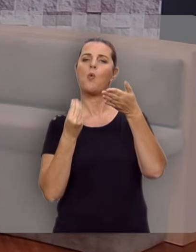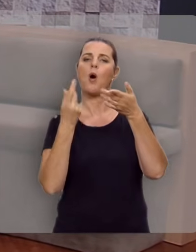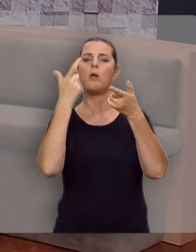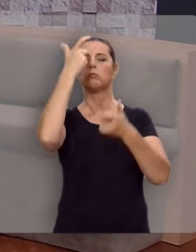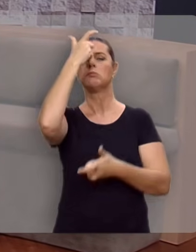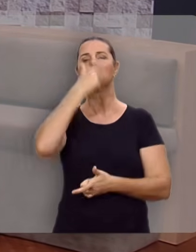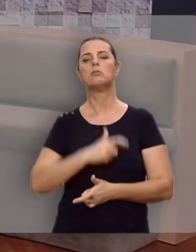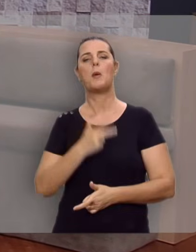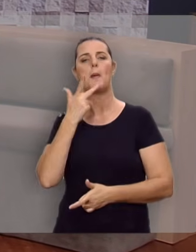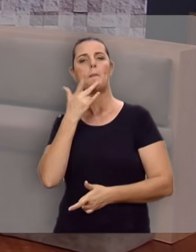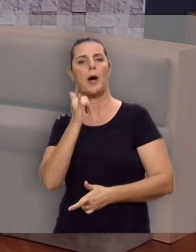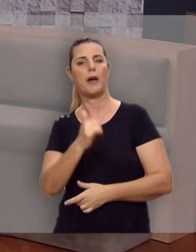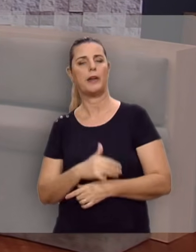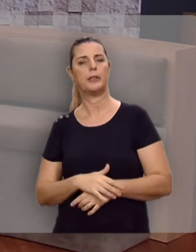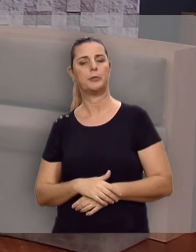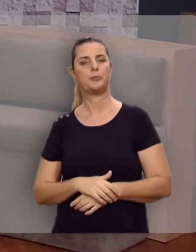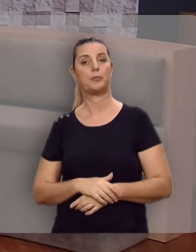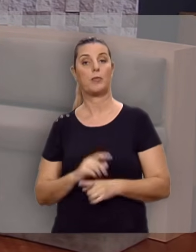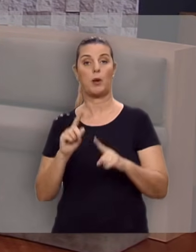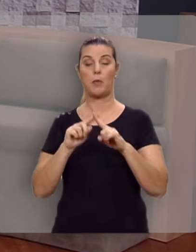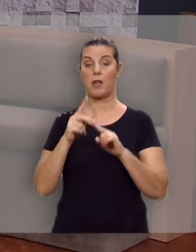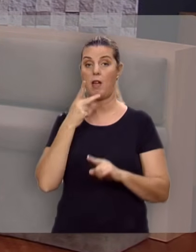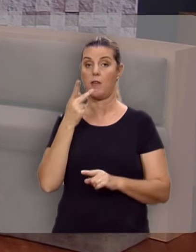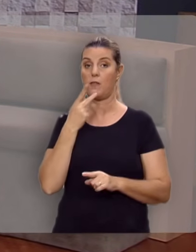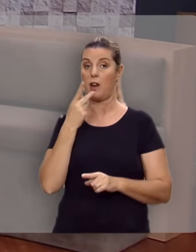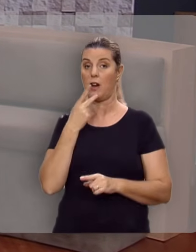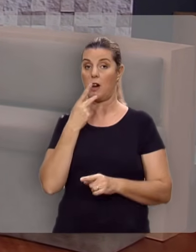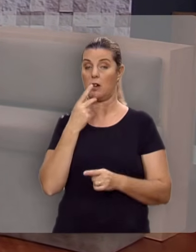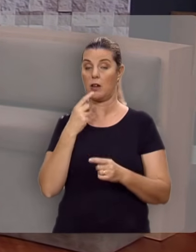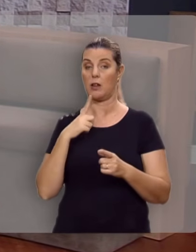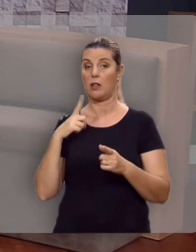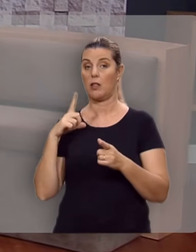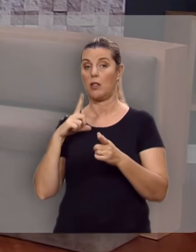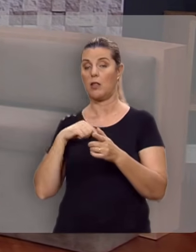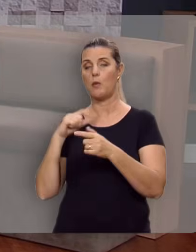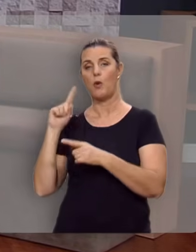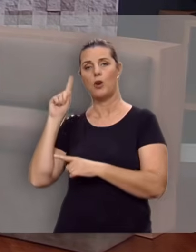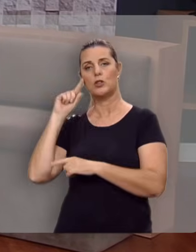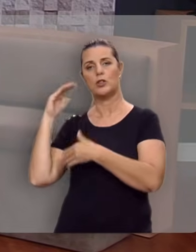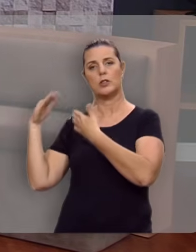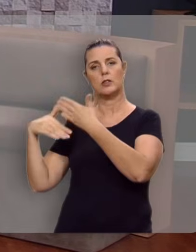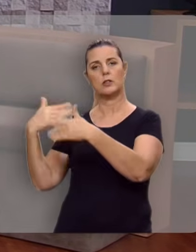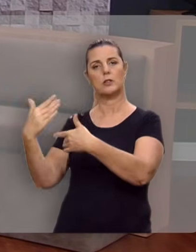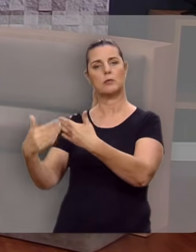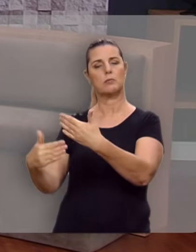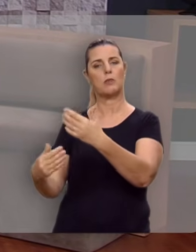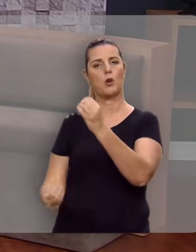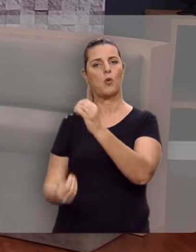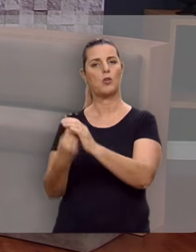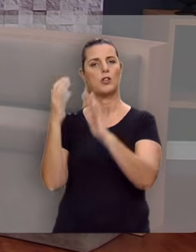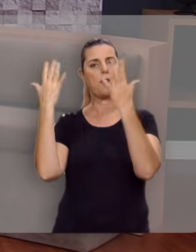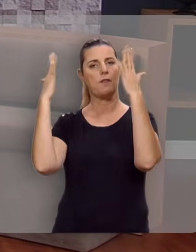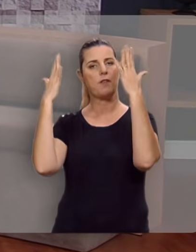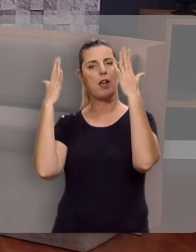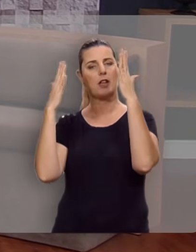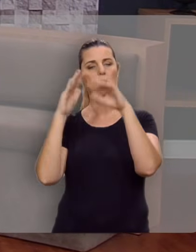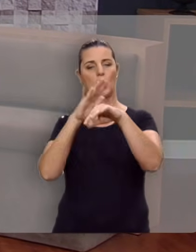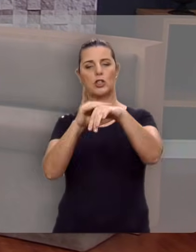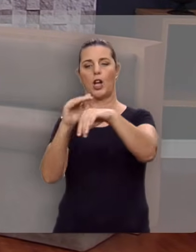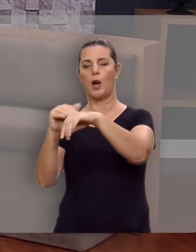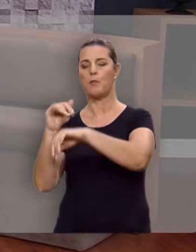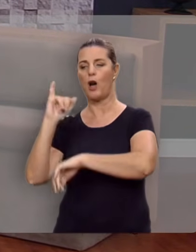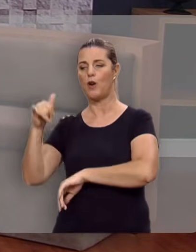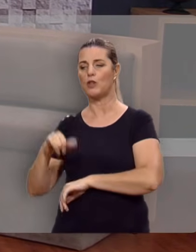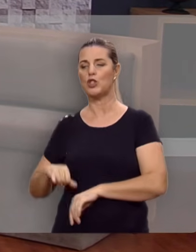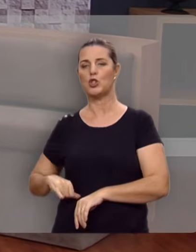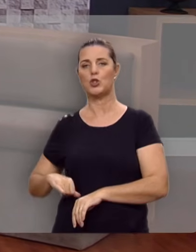sua postura como pai. Porque diz a Bíblia que, decorrido o turno dos dias de seus banquetes, chamava Jó